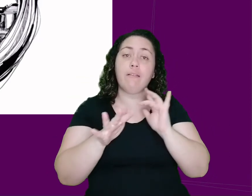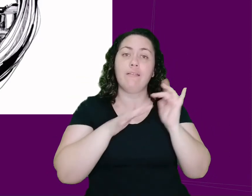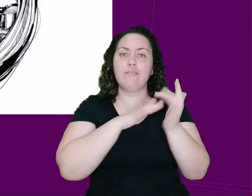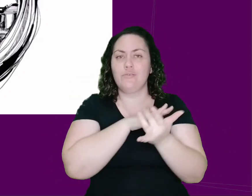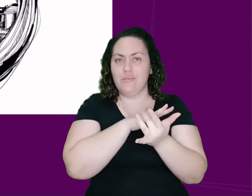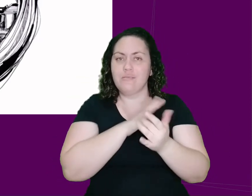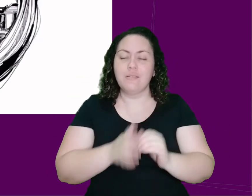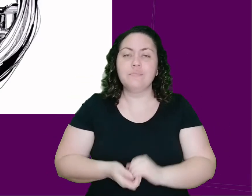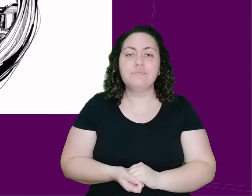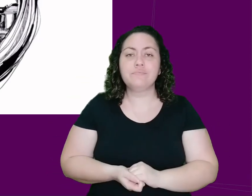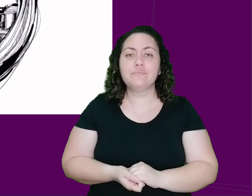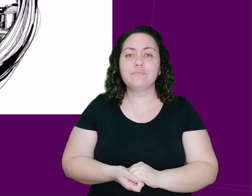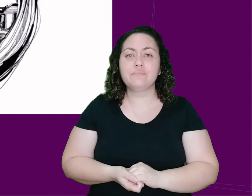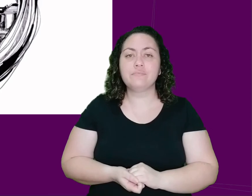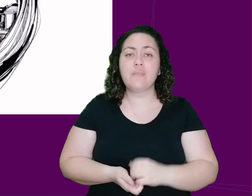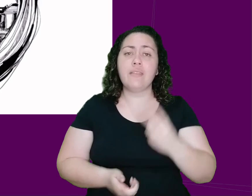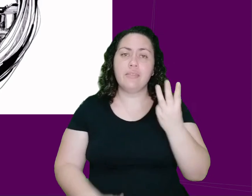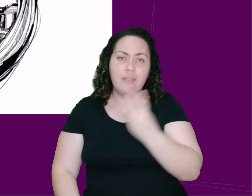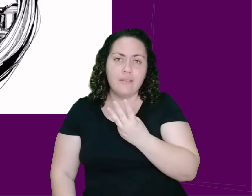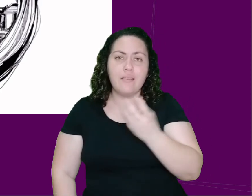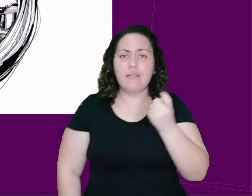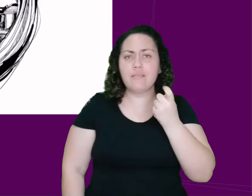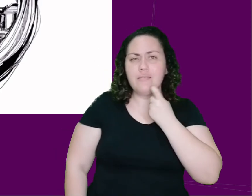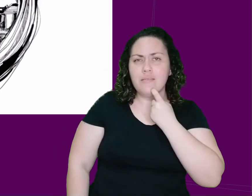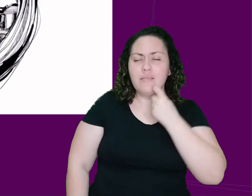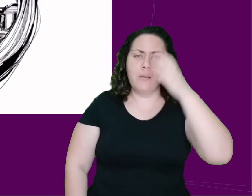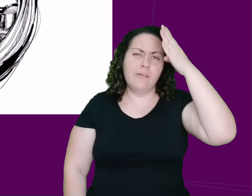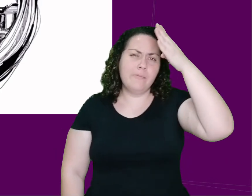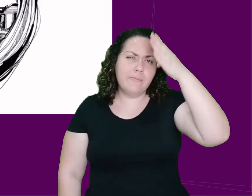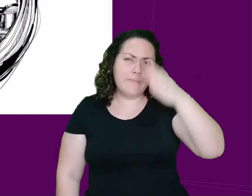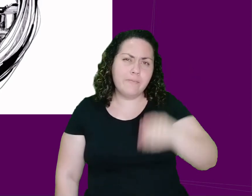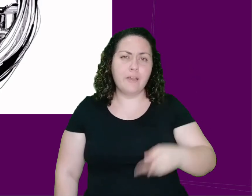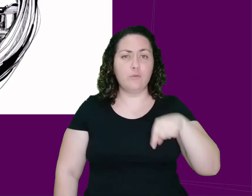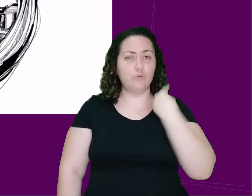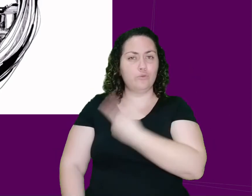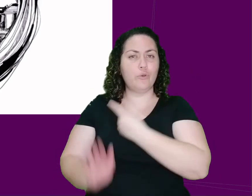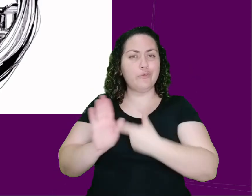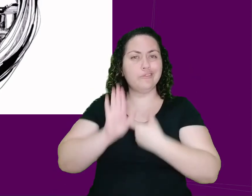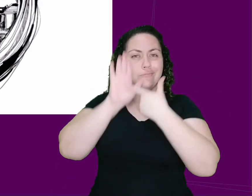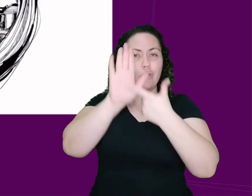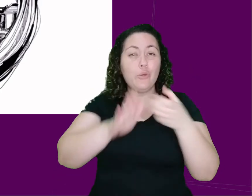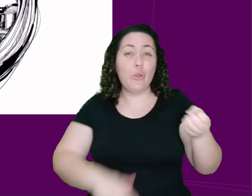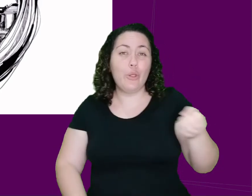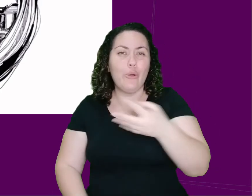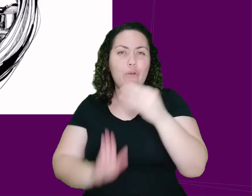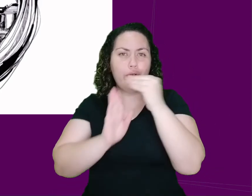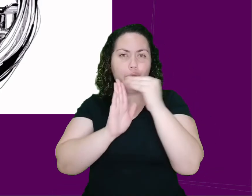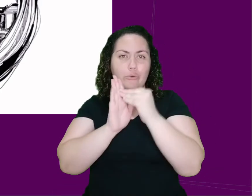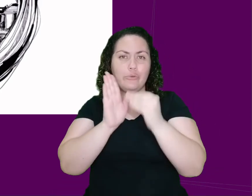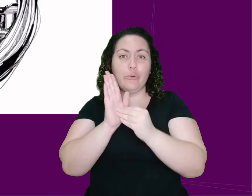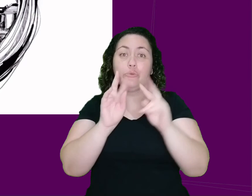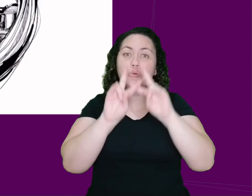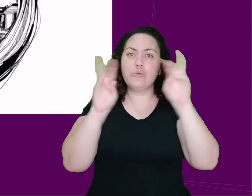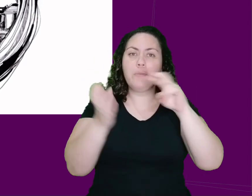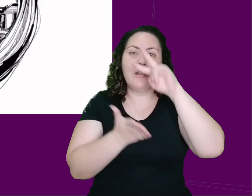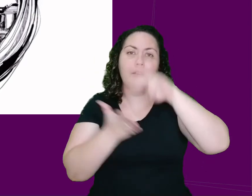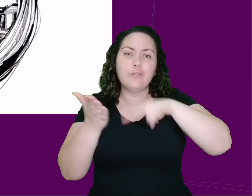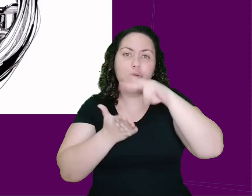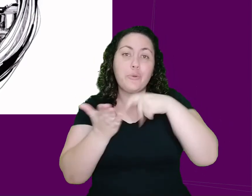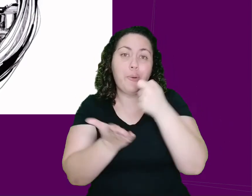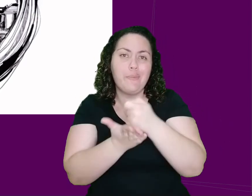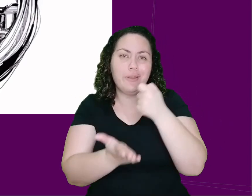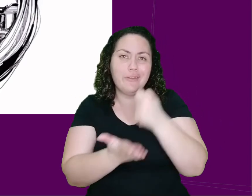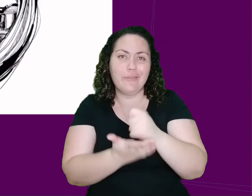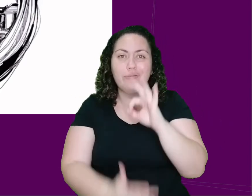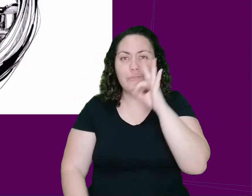nas nossas redes sociais. Todas as terças e sextas trazemos novos conteúdos sobre as leituras